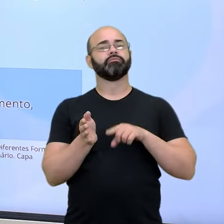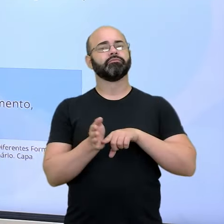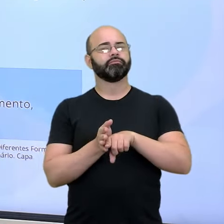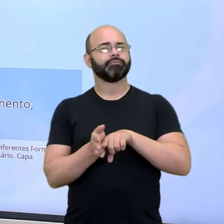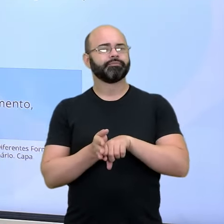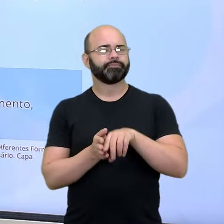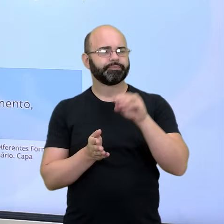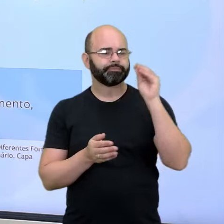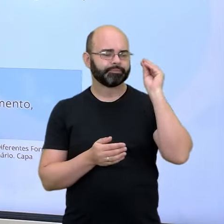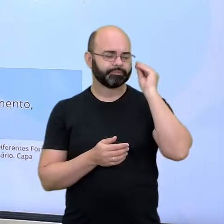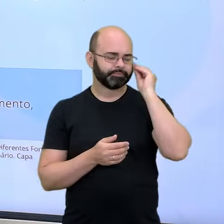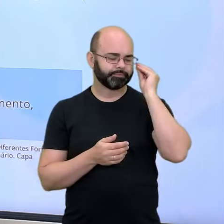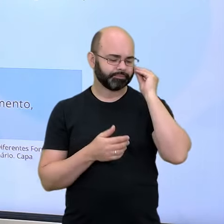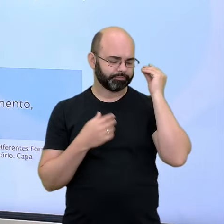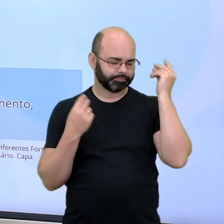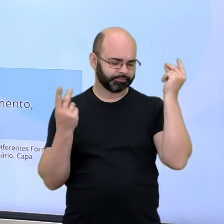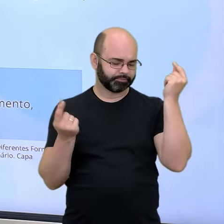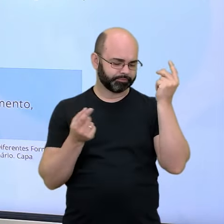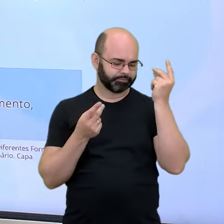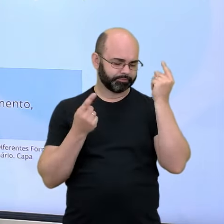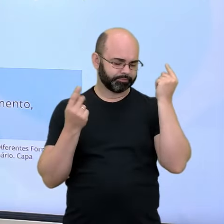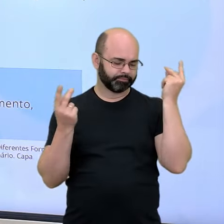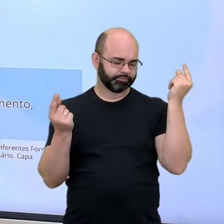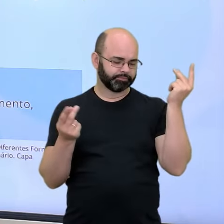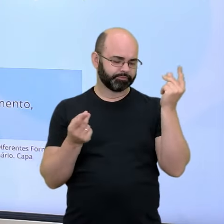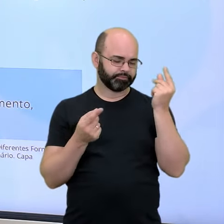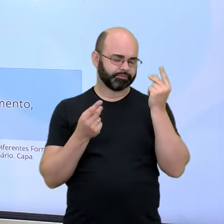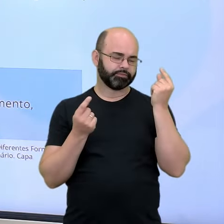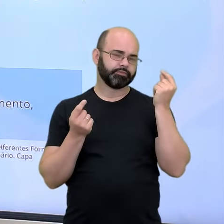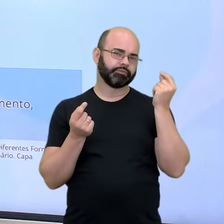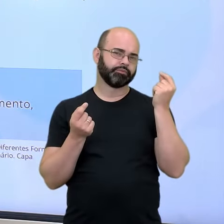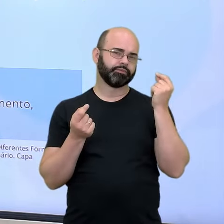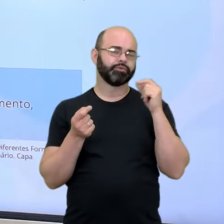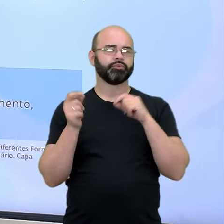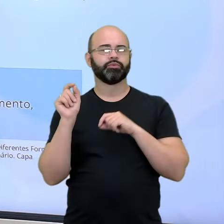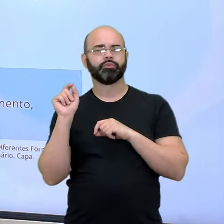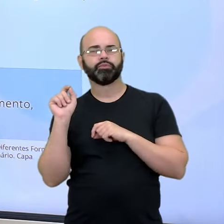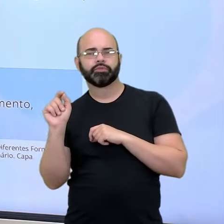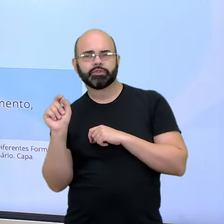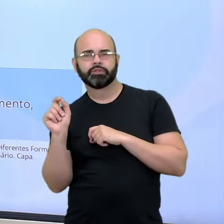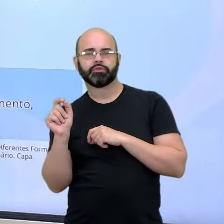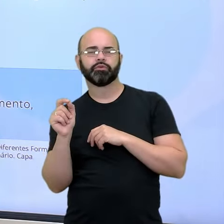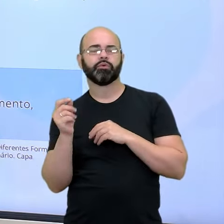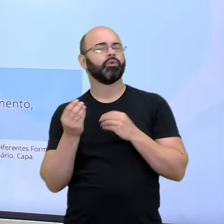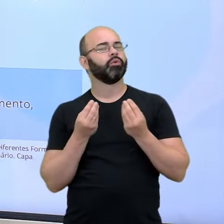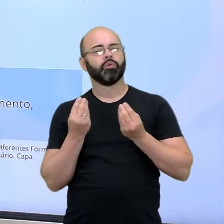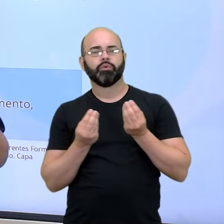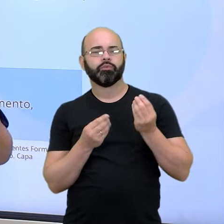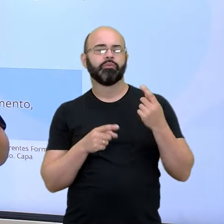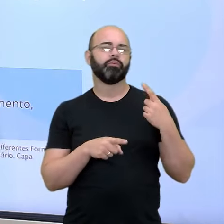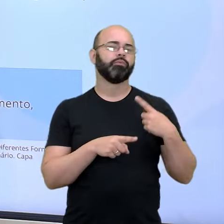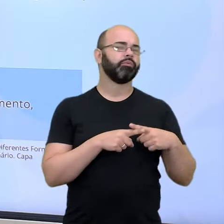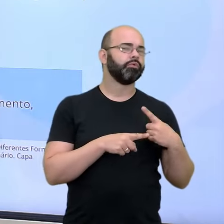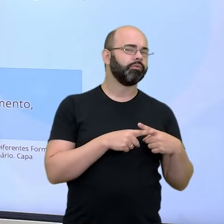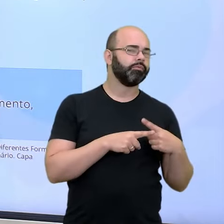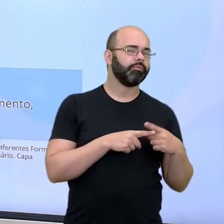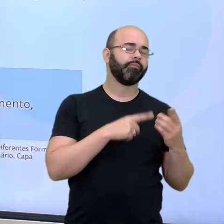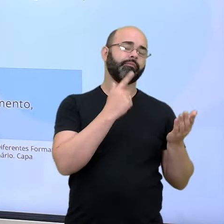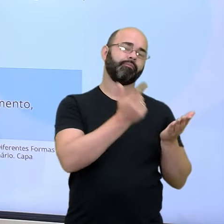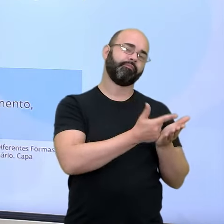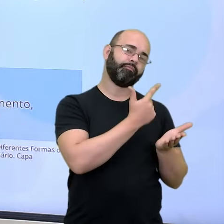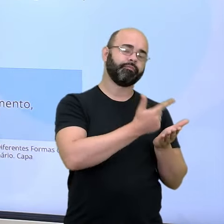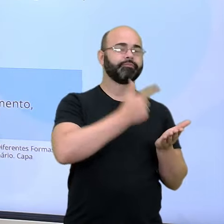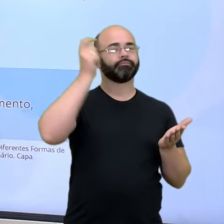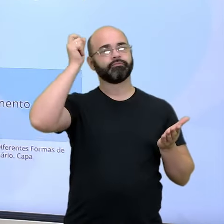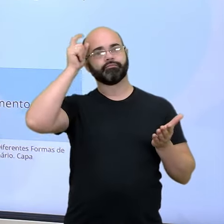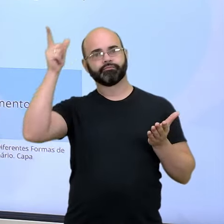o que e como e por que a literatura, a cultura fazem esta conversa e por